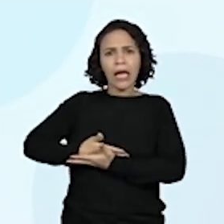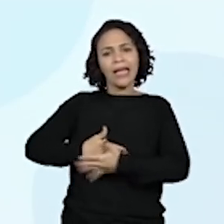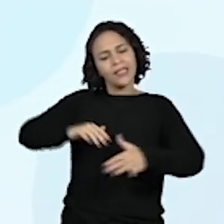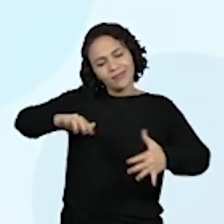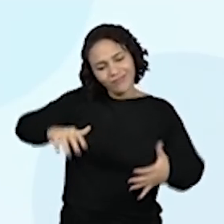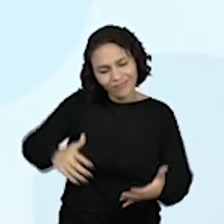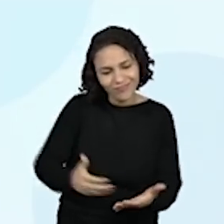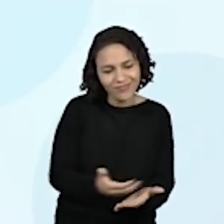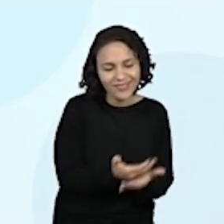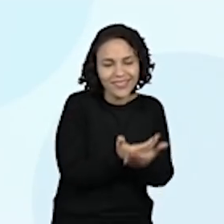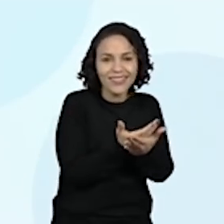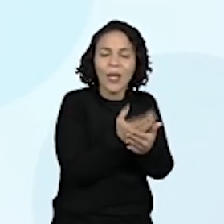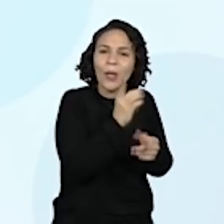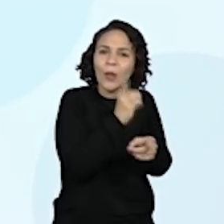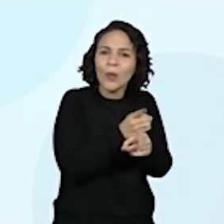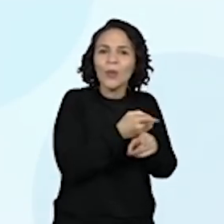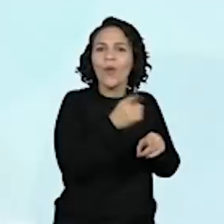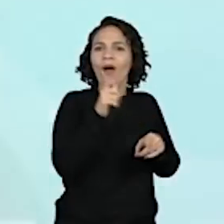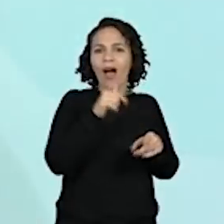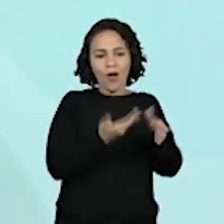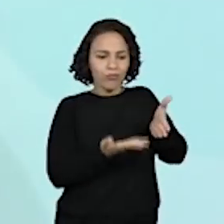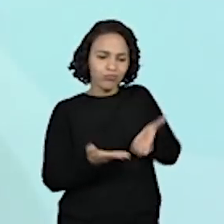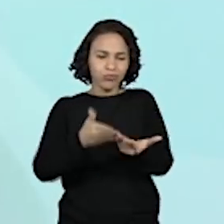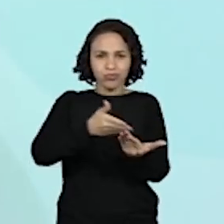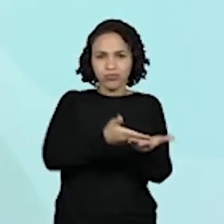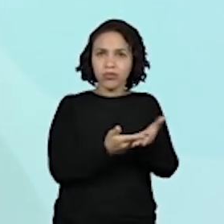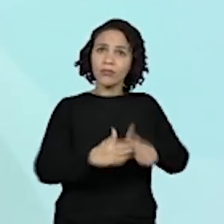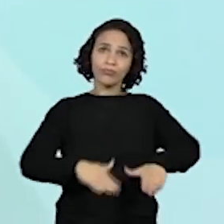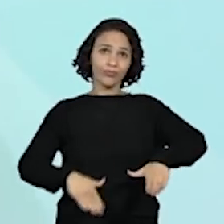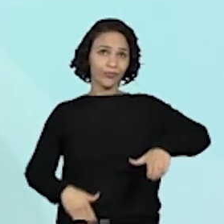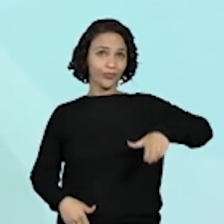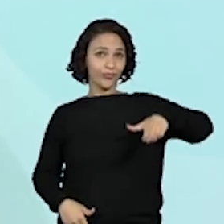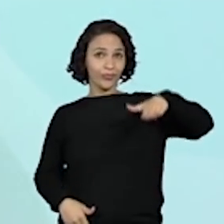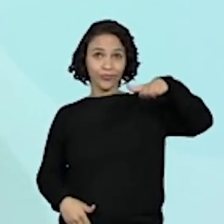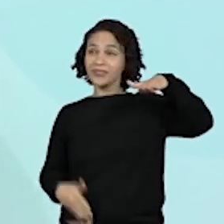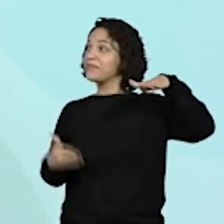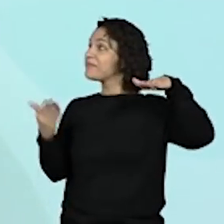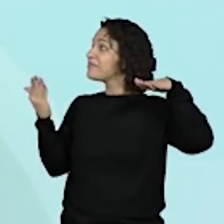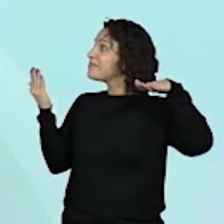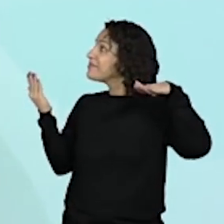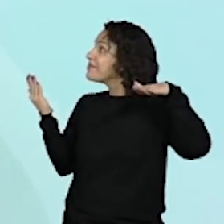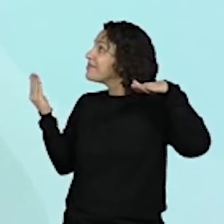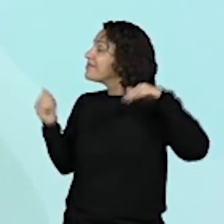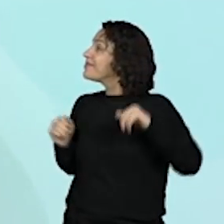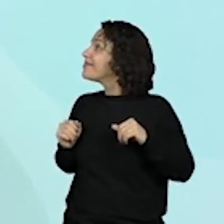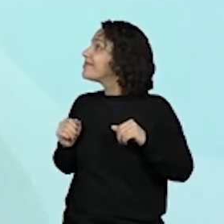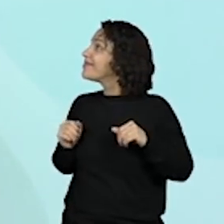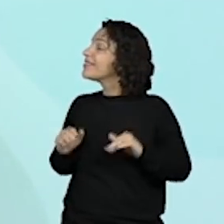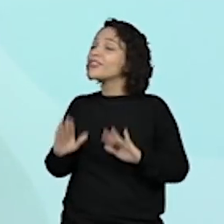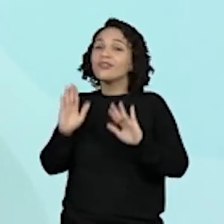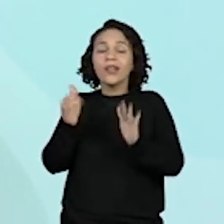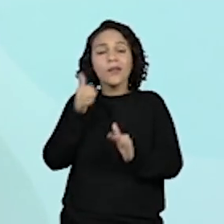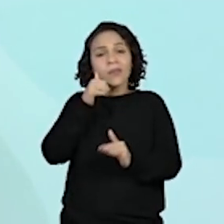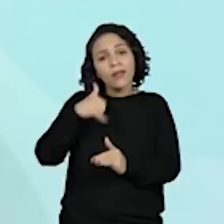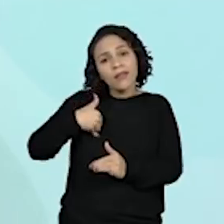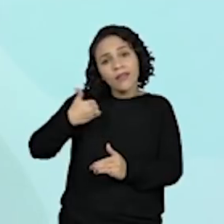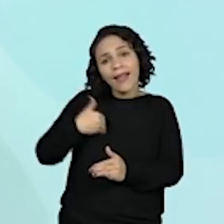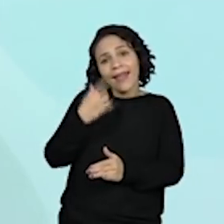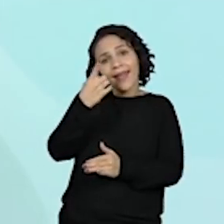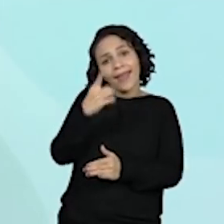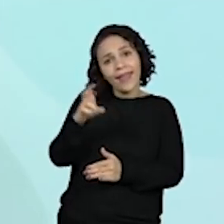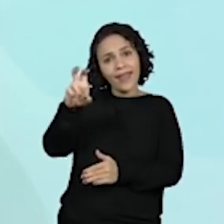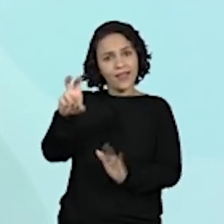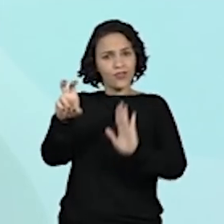recolhido aí, boiando no rio, cresceu. Então, quando essa jovem, essa menina completou 15